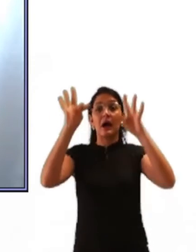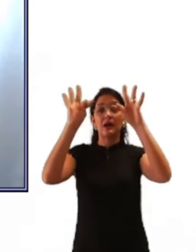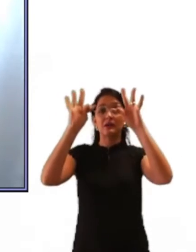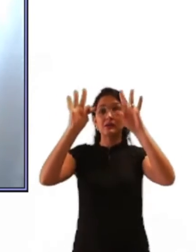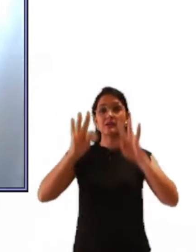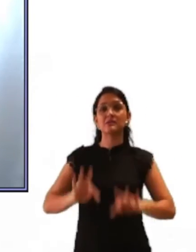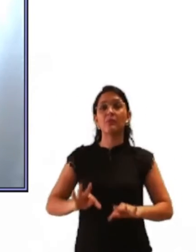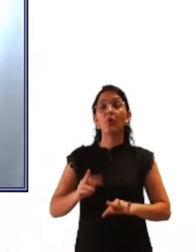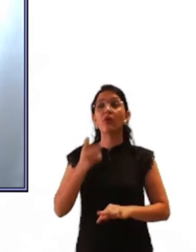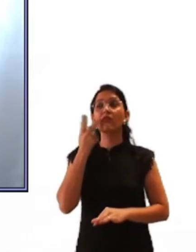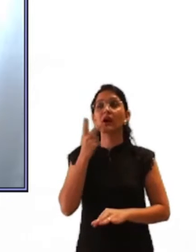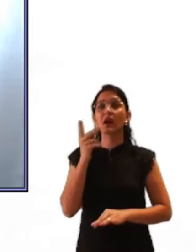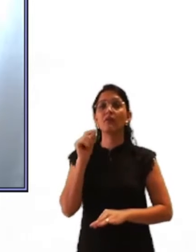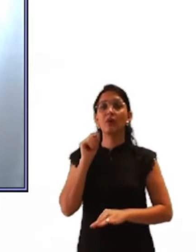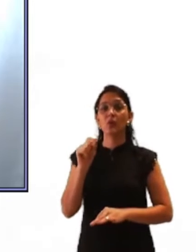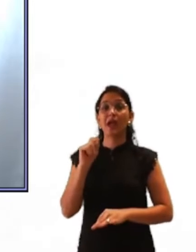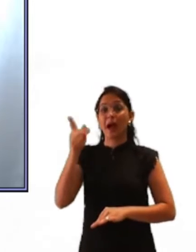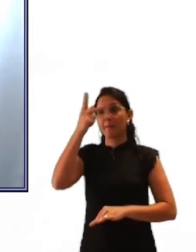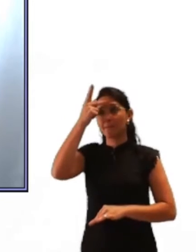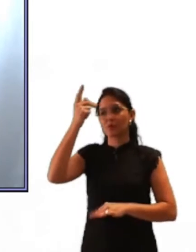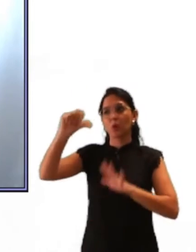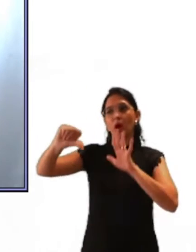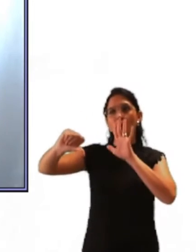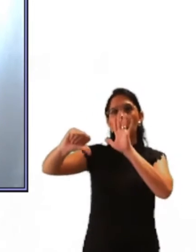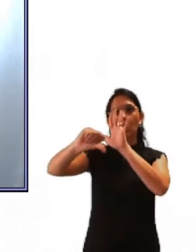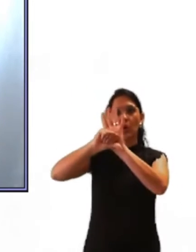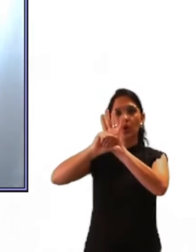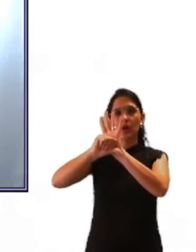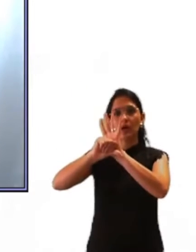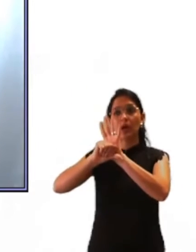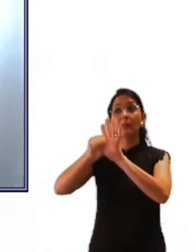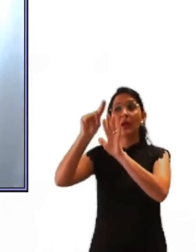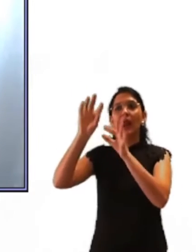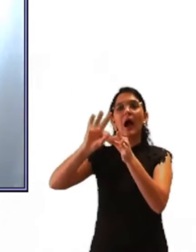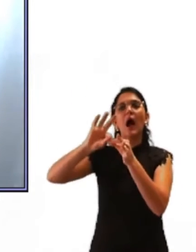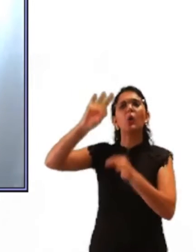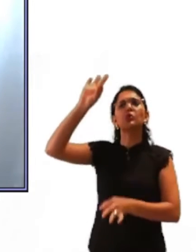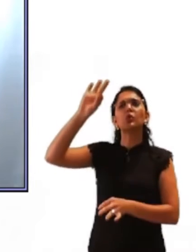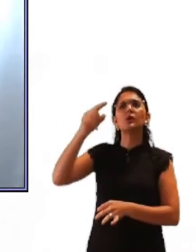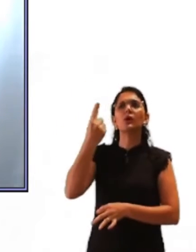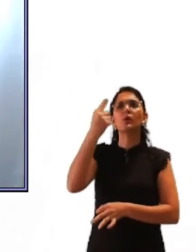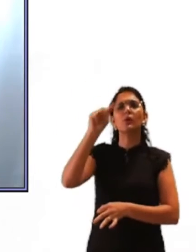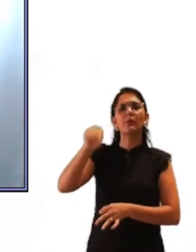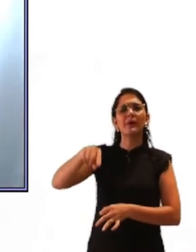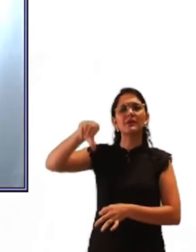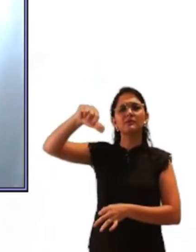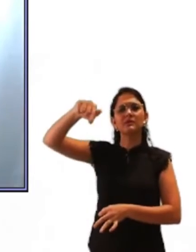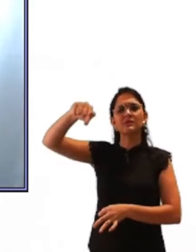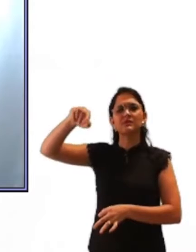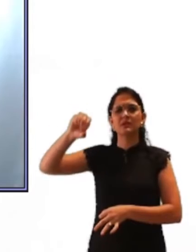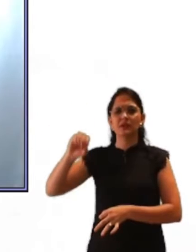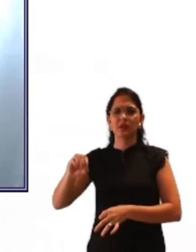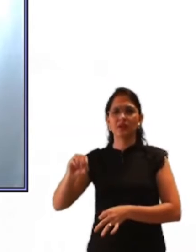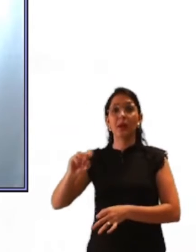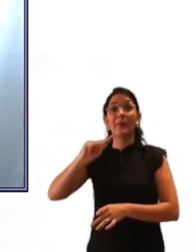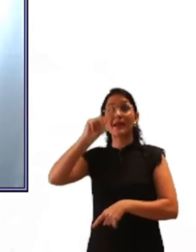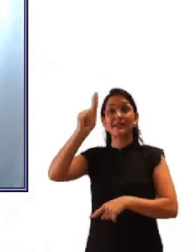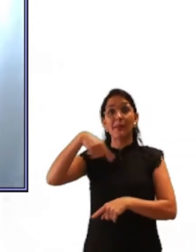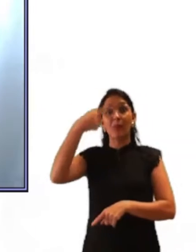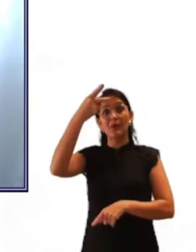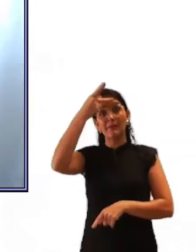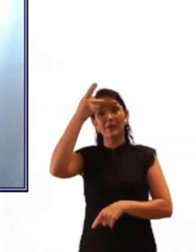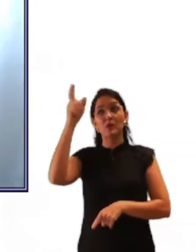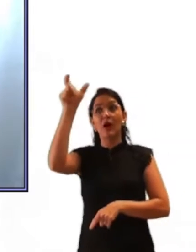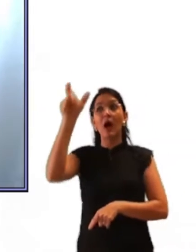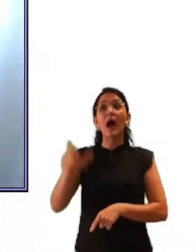tinha 1,70 m. E depois ficou demonstrado que o autor do crime tinha 1,95 m.